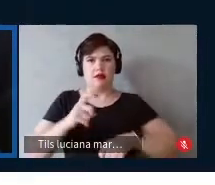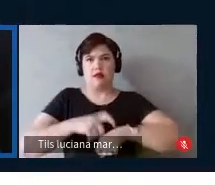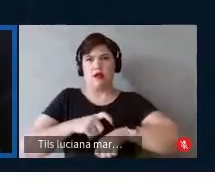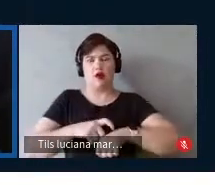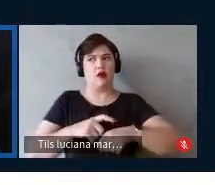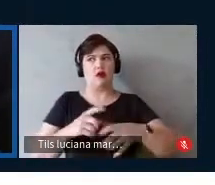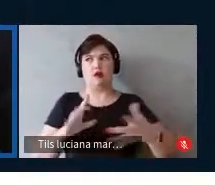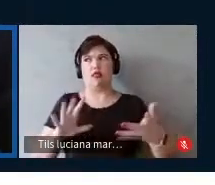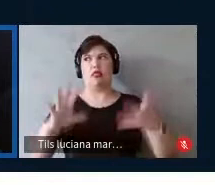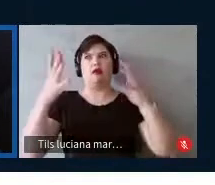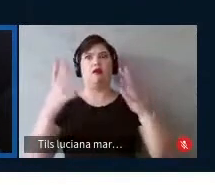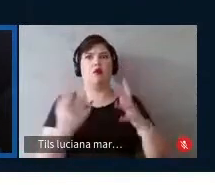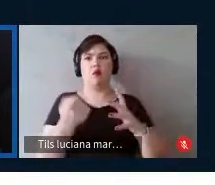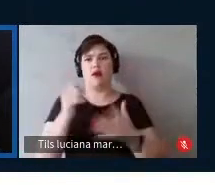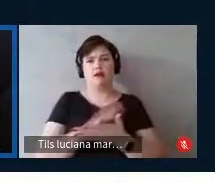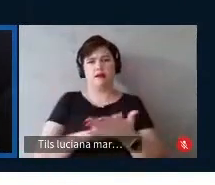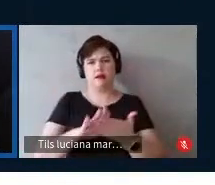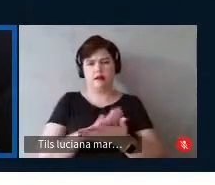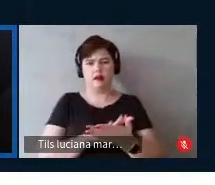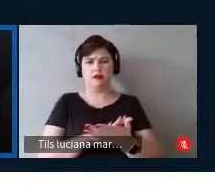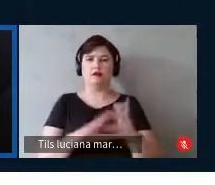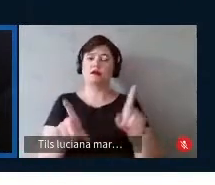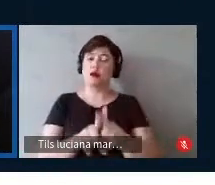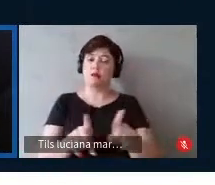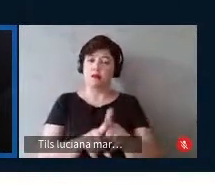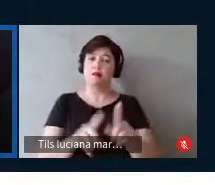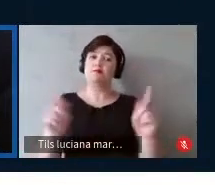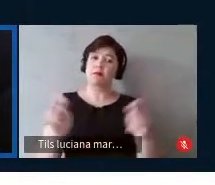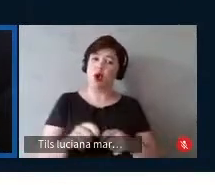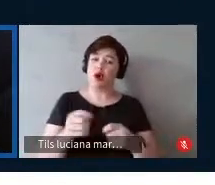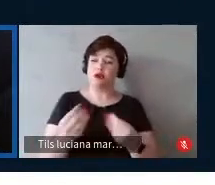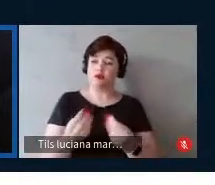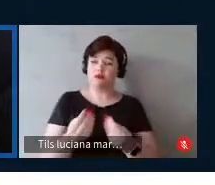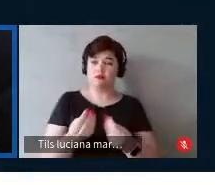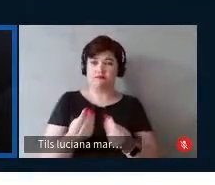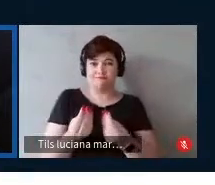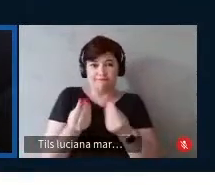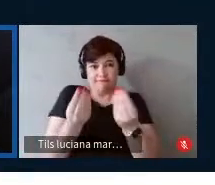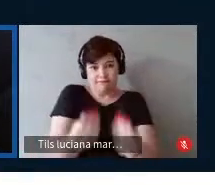enfim, por quase nenhum fator. E, além disso, ele dá para esse intérprete